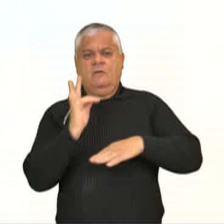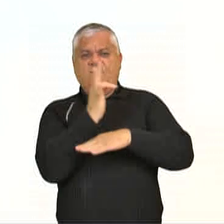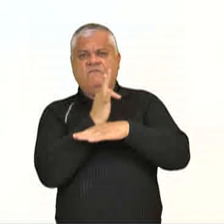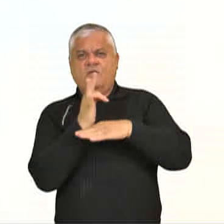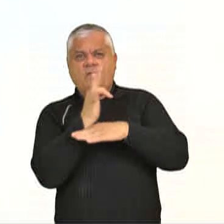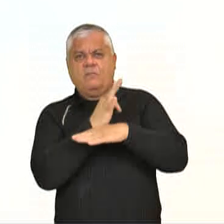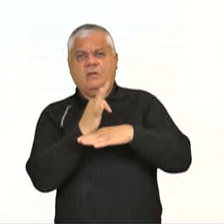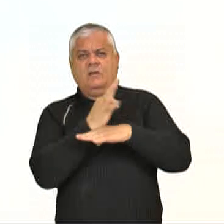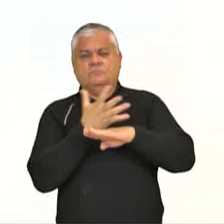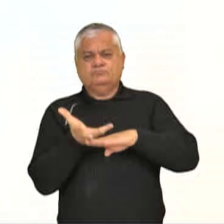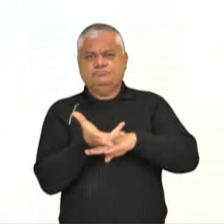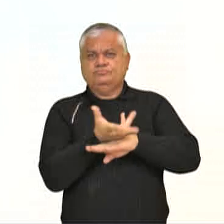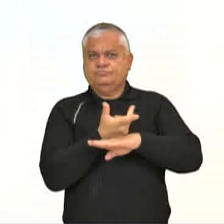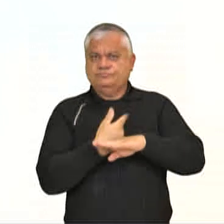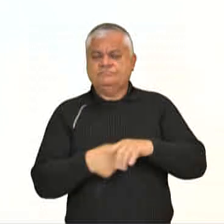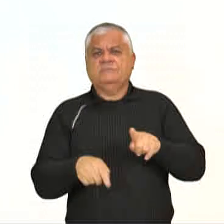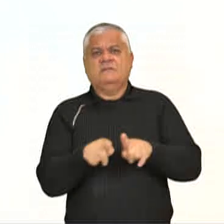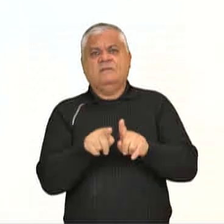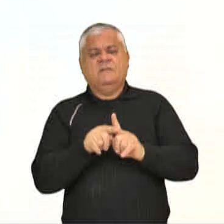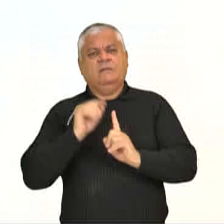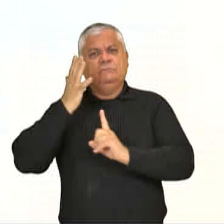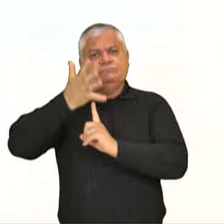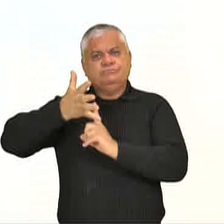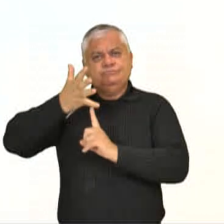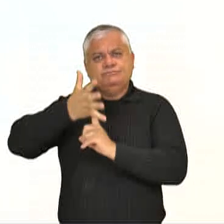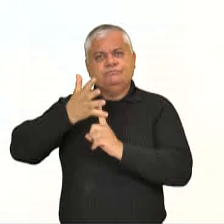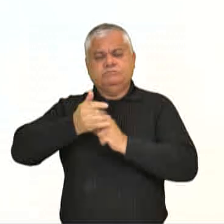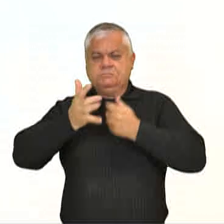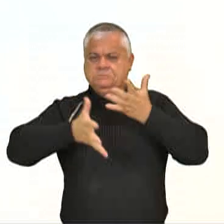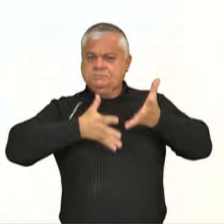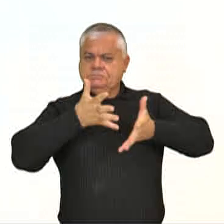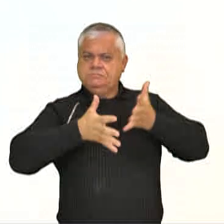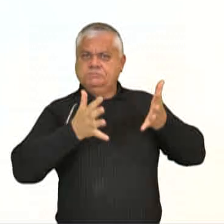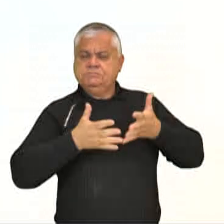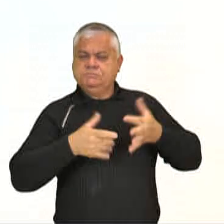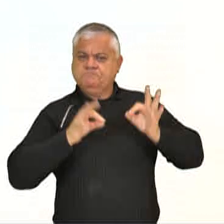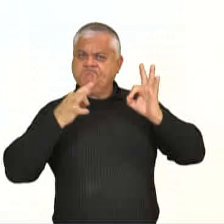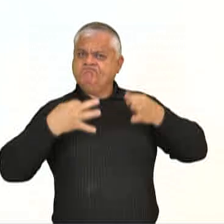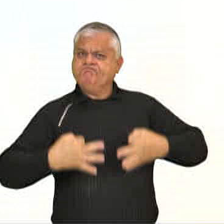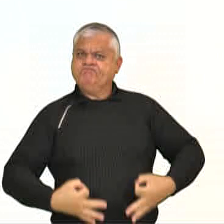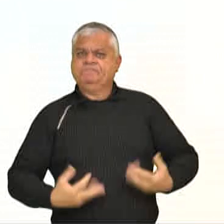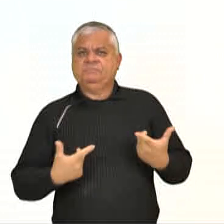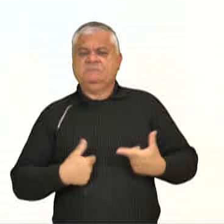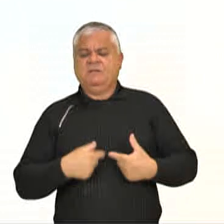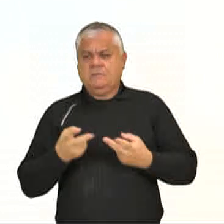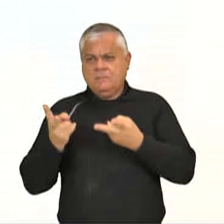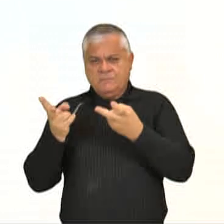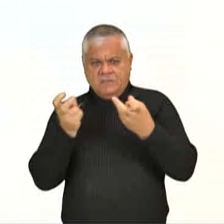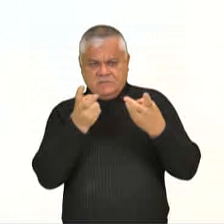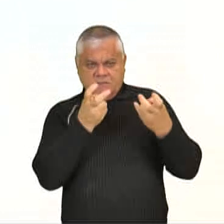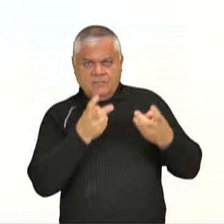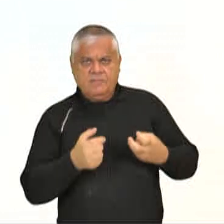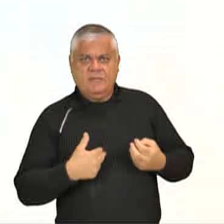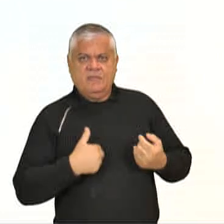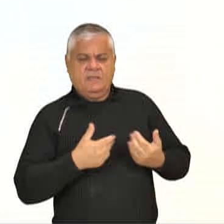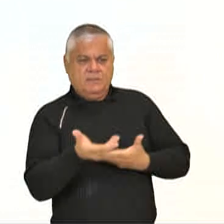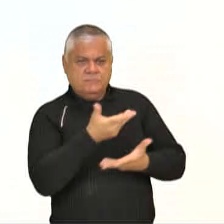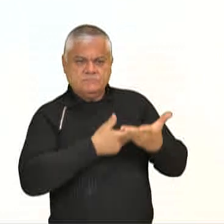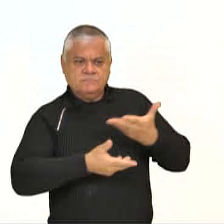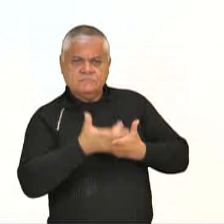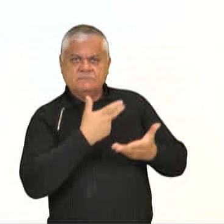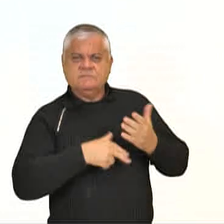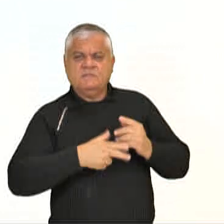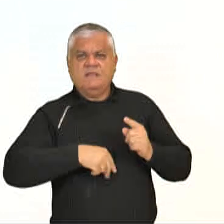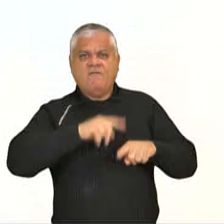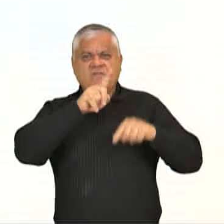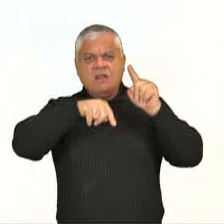do discurso e com outras linguagens e mídias. Observar a língua em seu uso cotidiano, as variações linguísticas, as